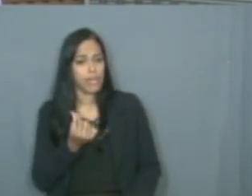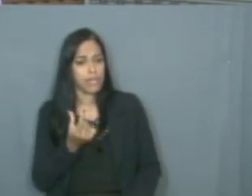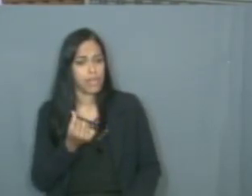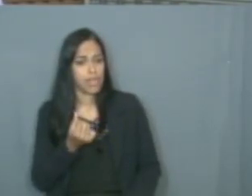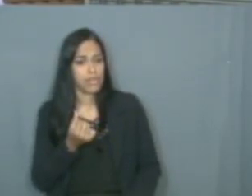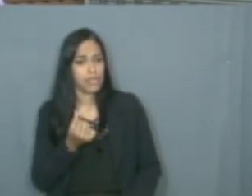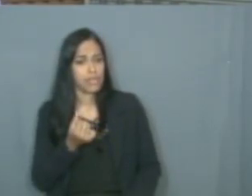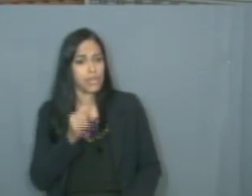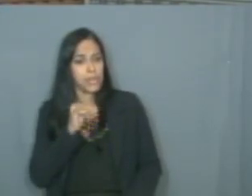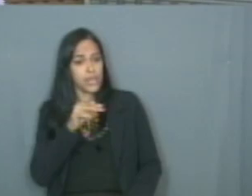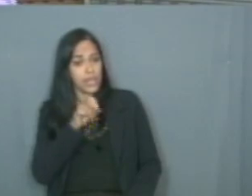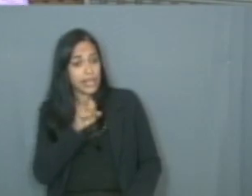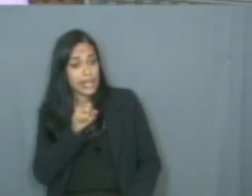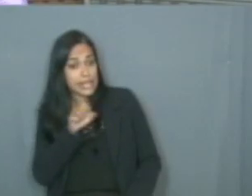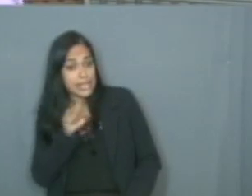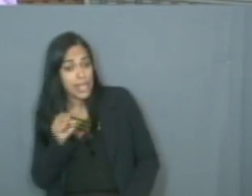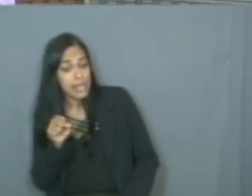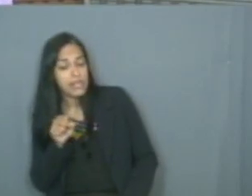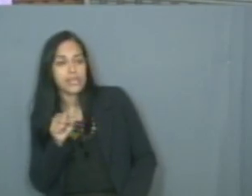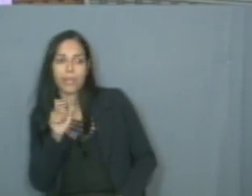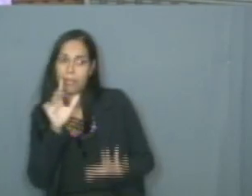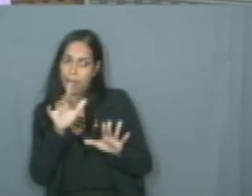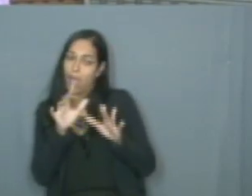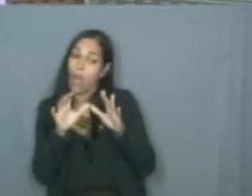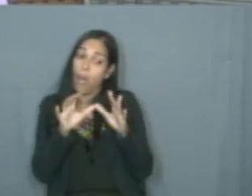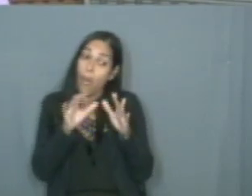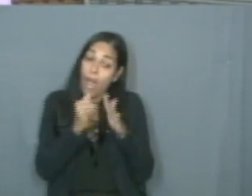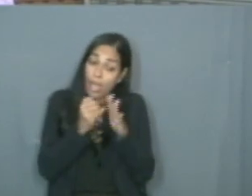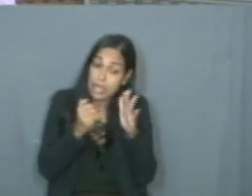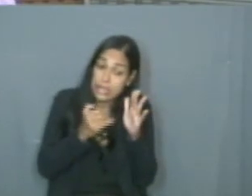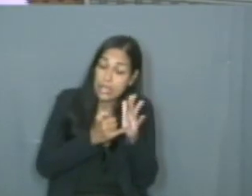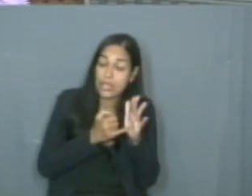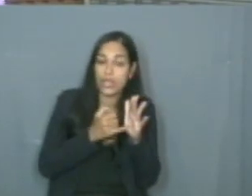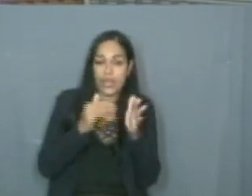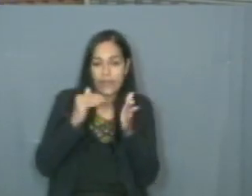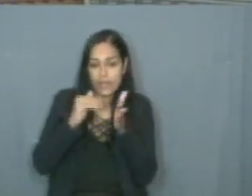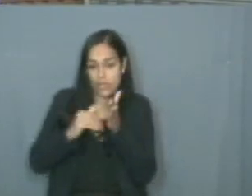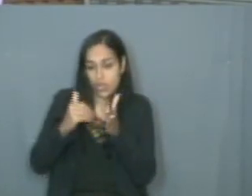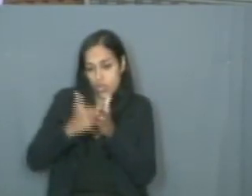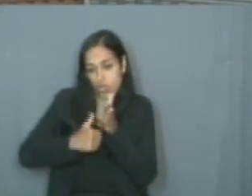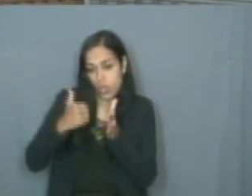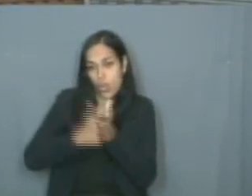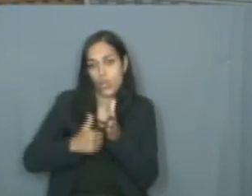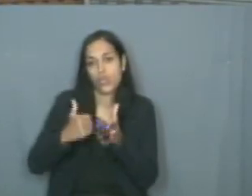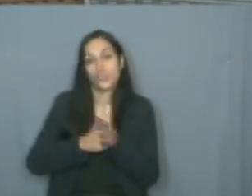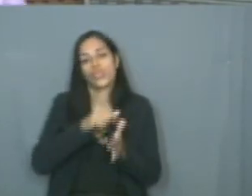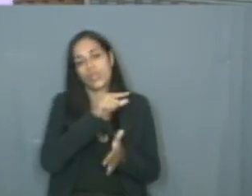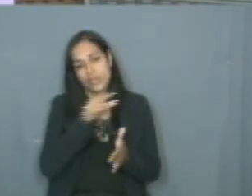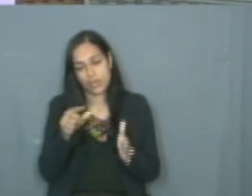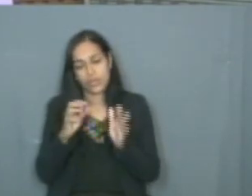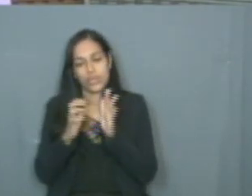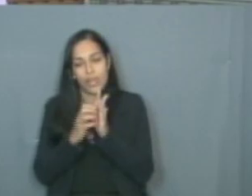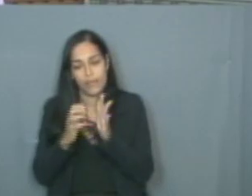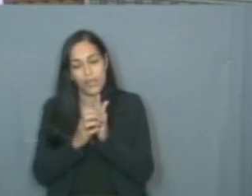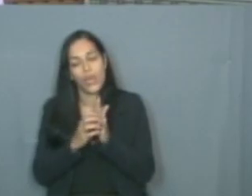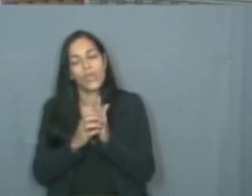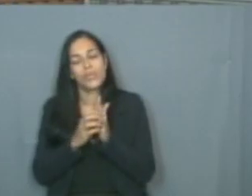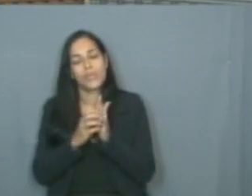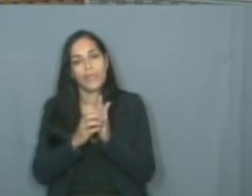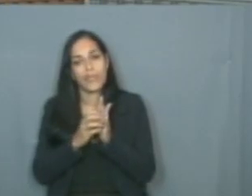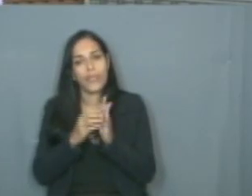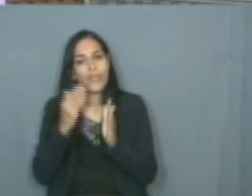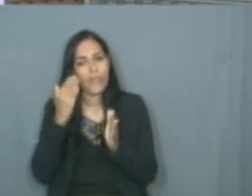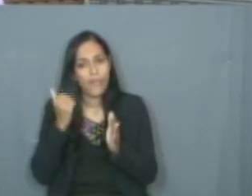próprio INSS. Porque para poder uma entidade fazer um desconto, eu sou servidora pública, Vossa Excelência, vereador Chico Kiko também,